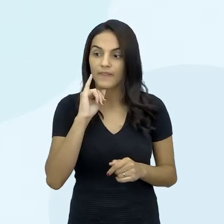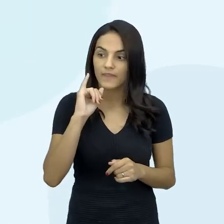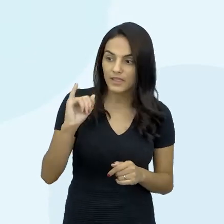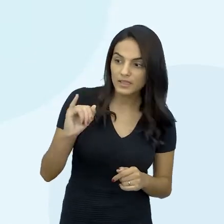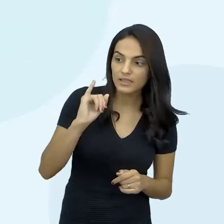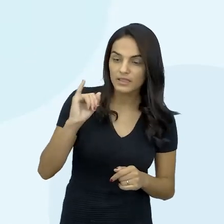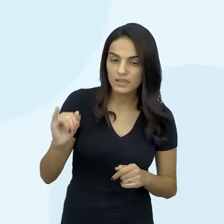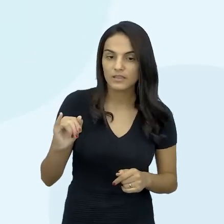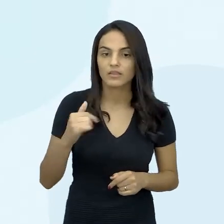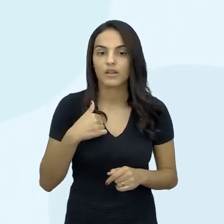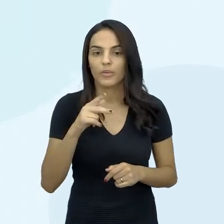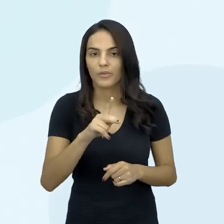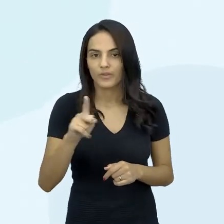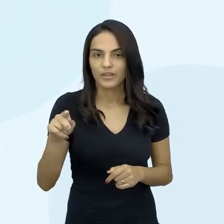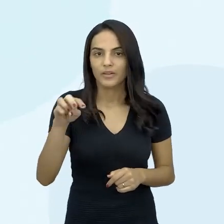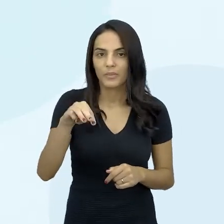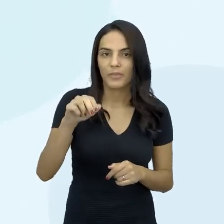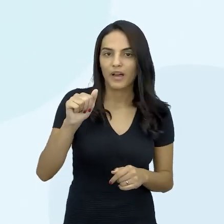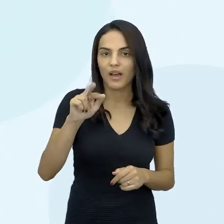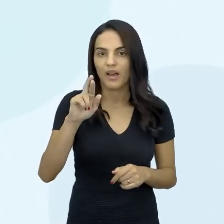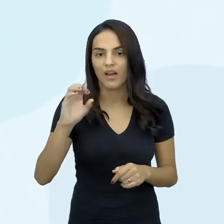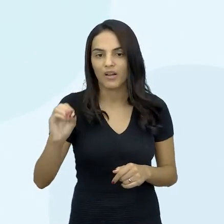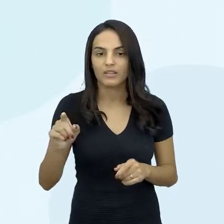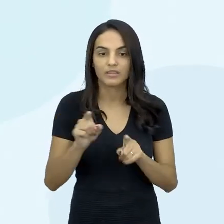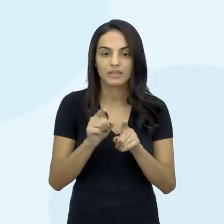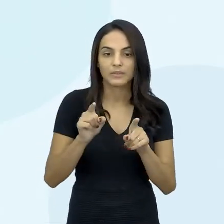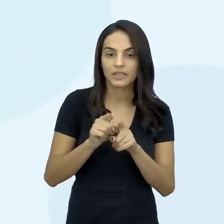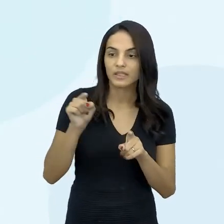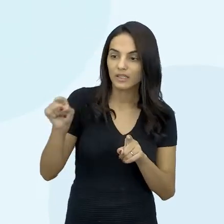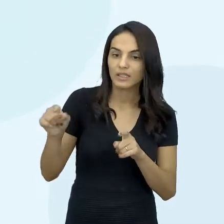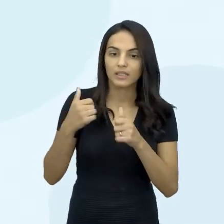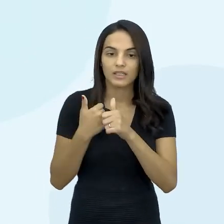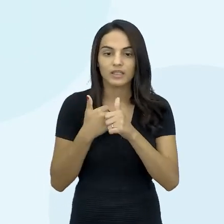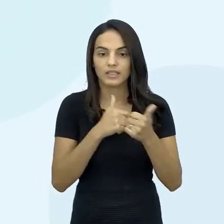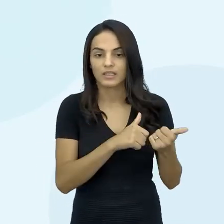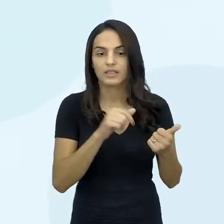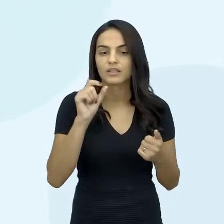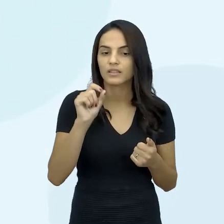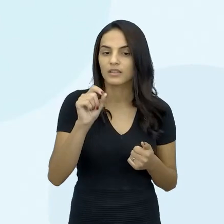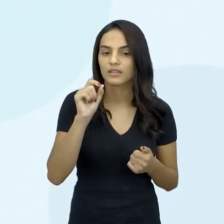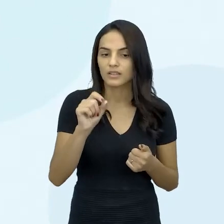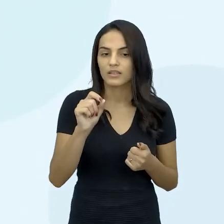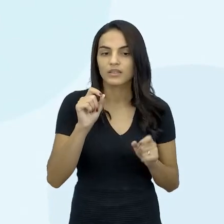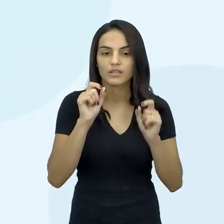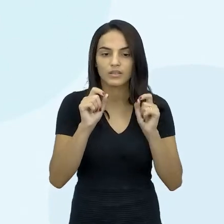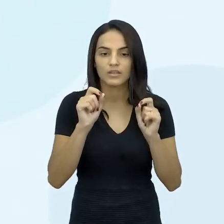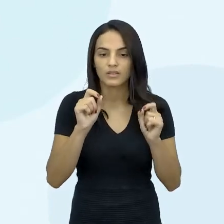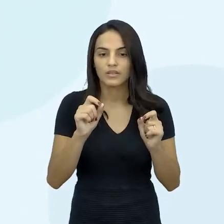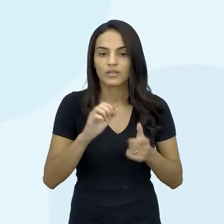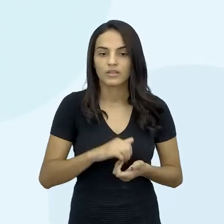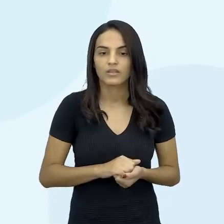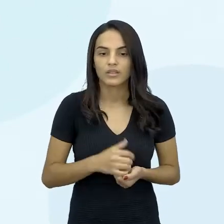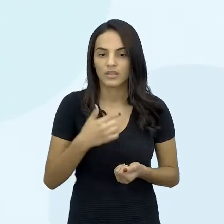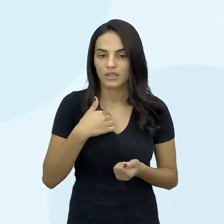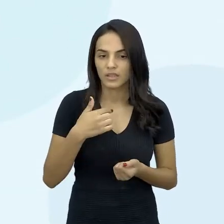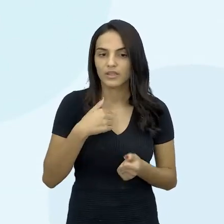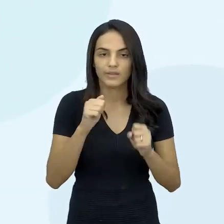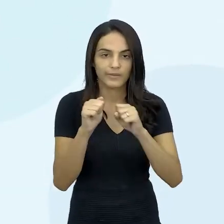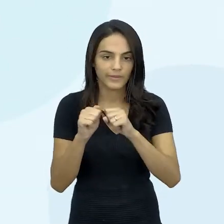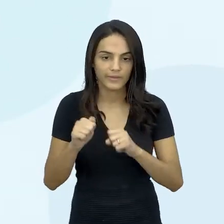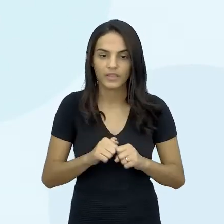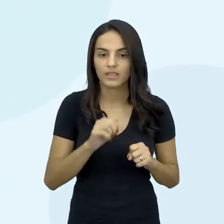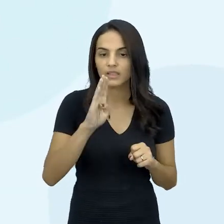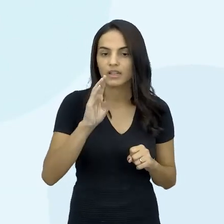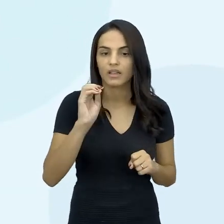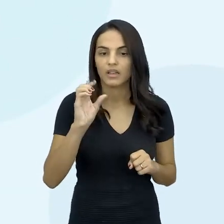direcionamento ao professor Mauro e ele também era guiado pelo guiso, que são os sininhos ali que eu, quando fiz a